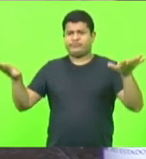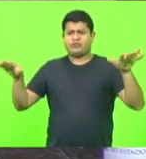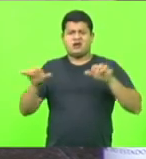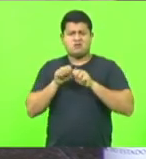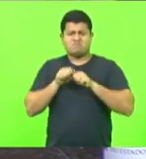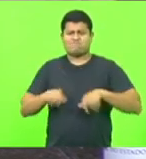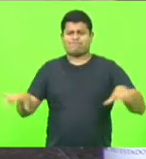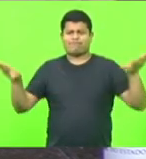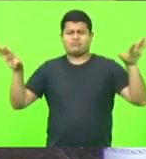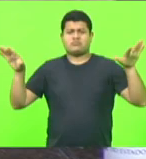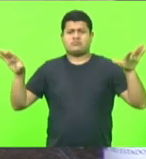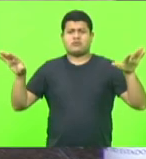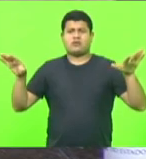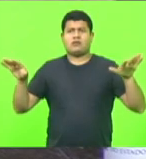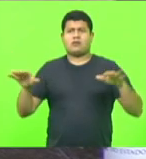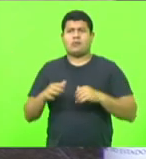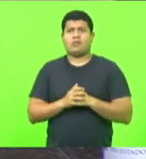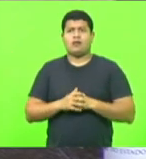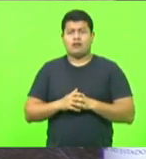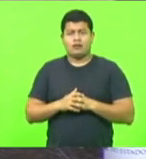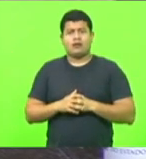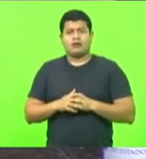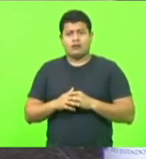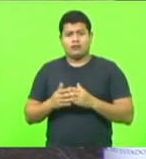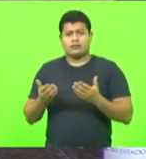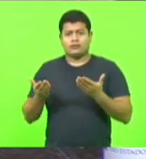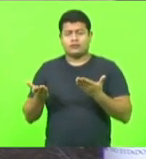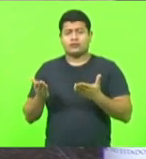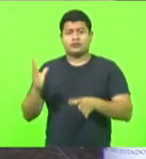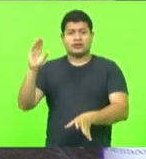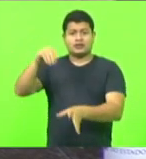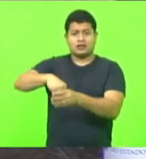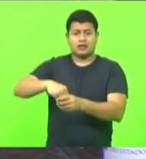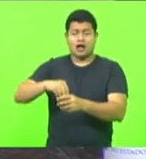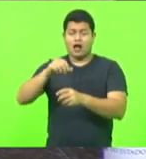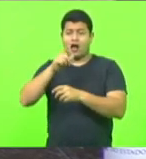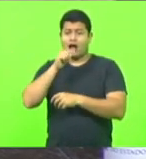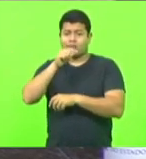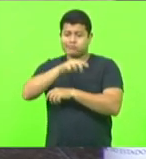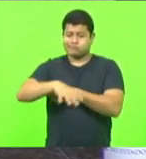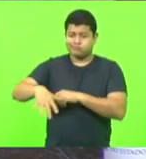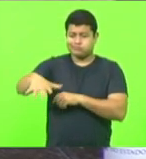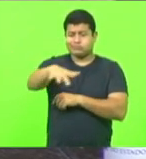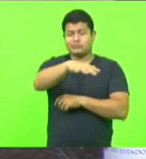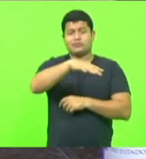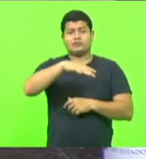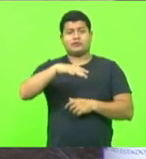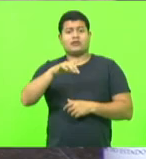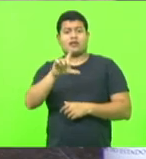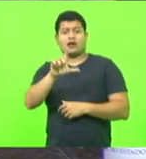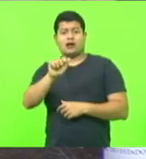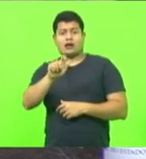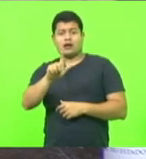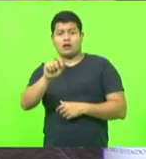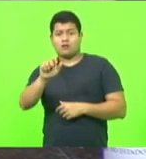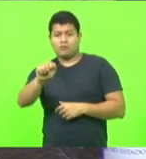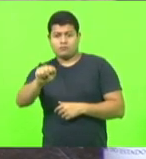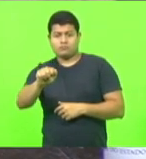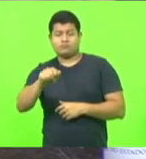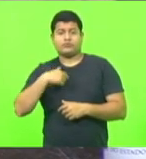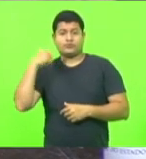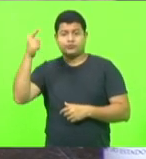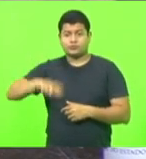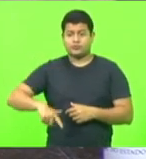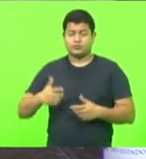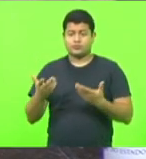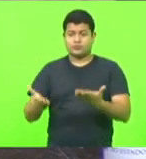fora, esgoto não tratado na nossa Lagoa da Conceição. Mais uma vez, a Casan mostra o seu